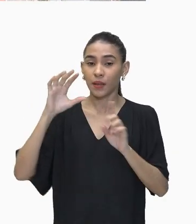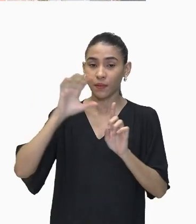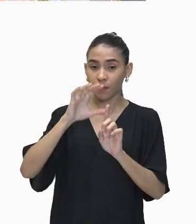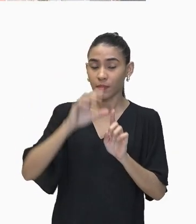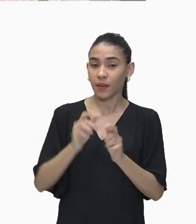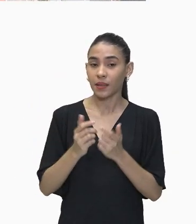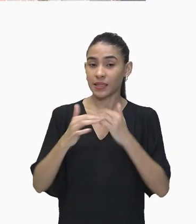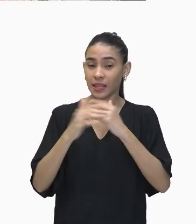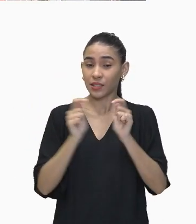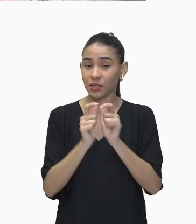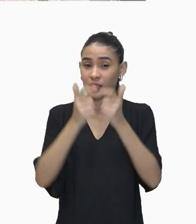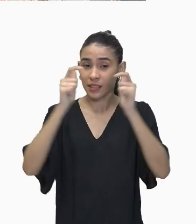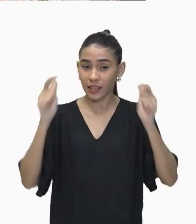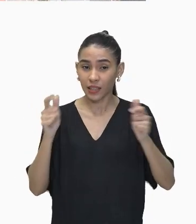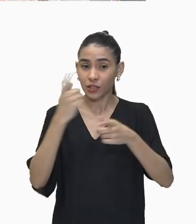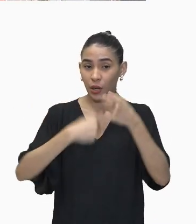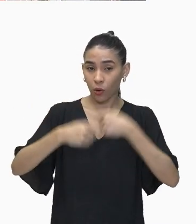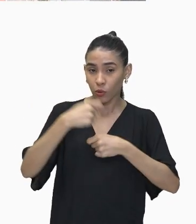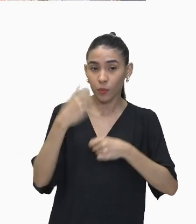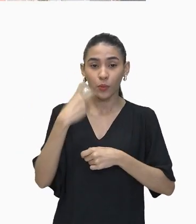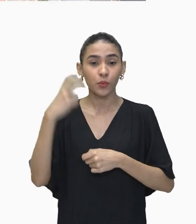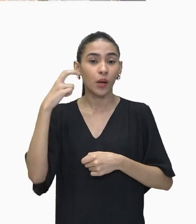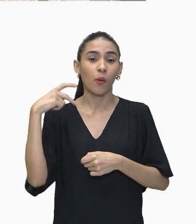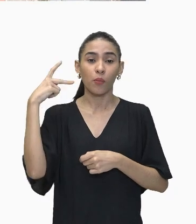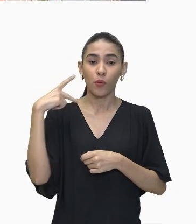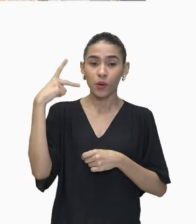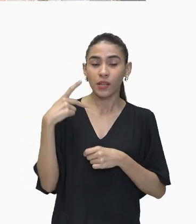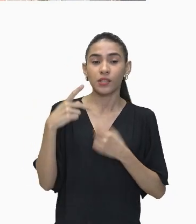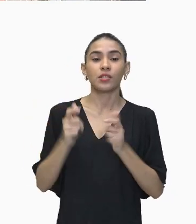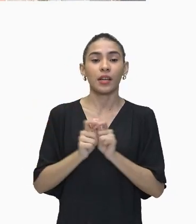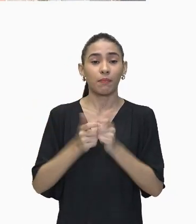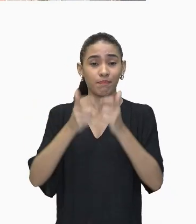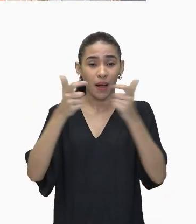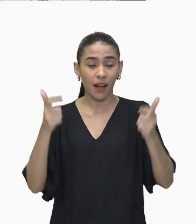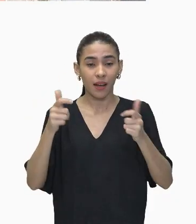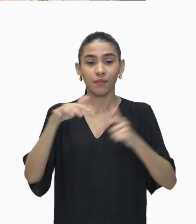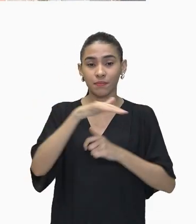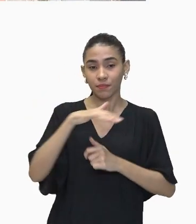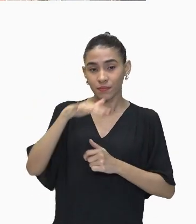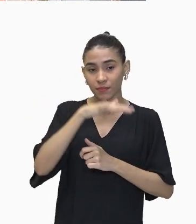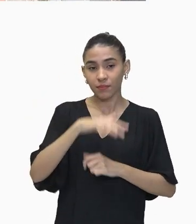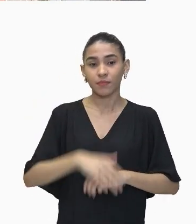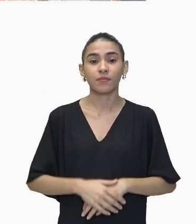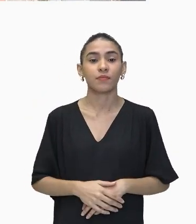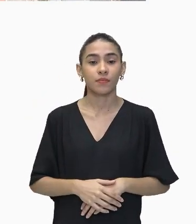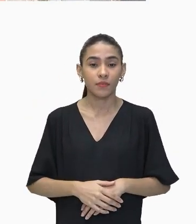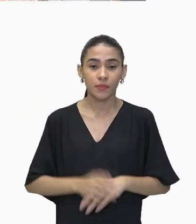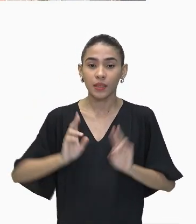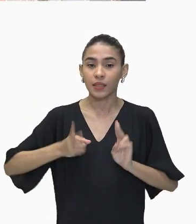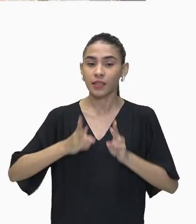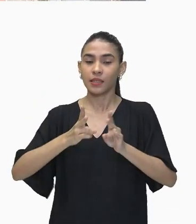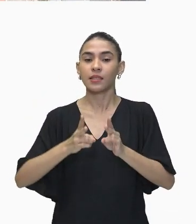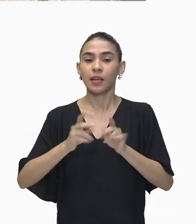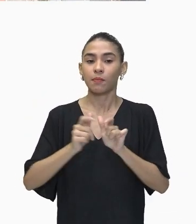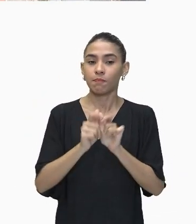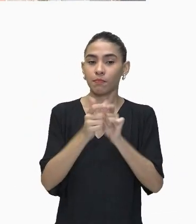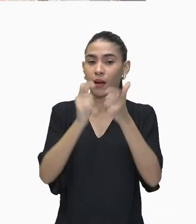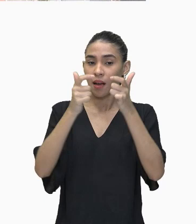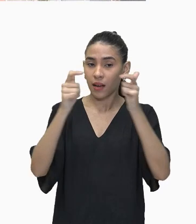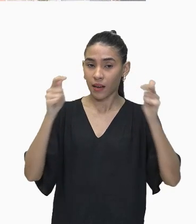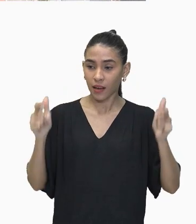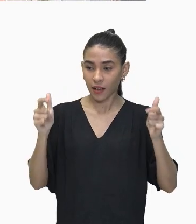econômica, cultural, política sobre uma extensa área geográfica, frequentemente se estendendo além das